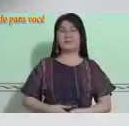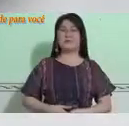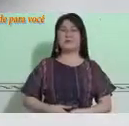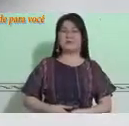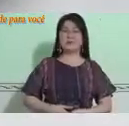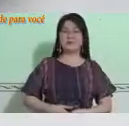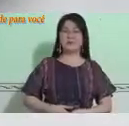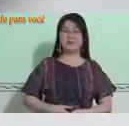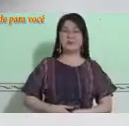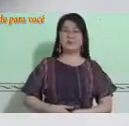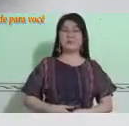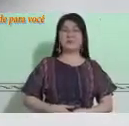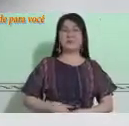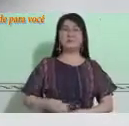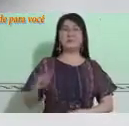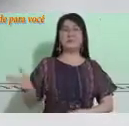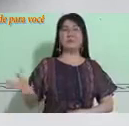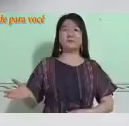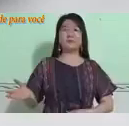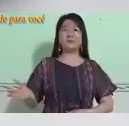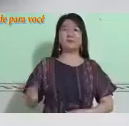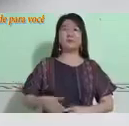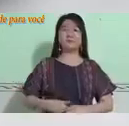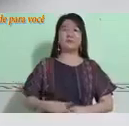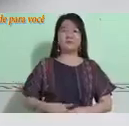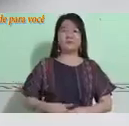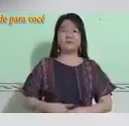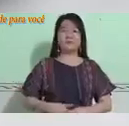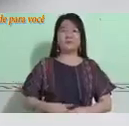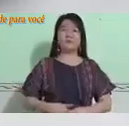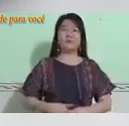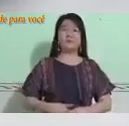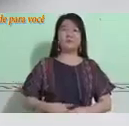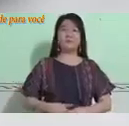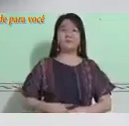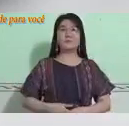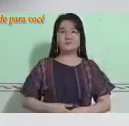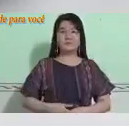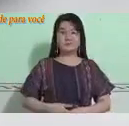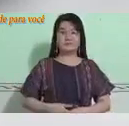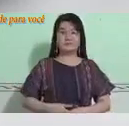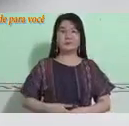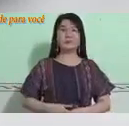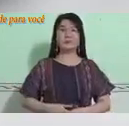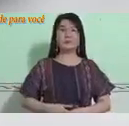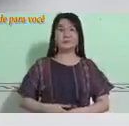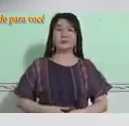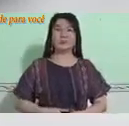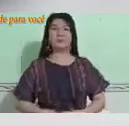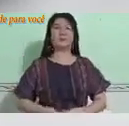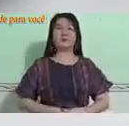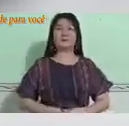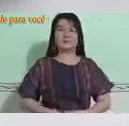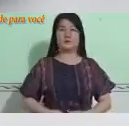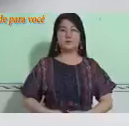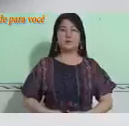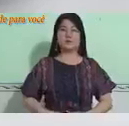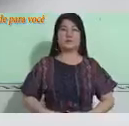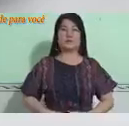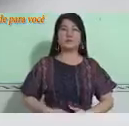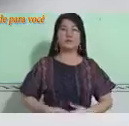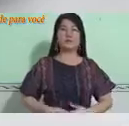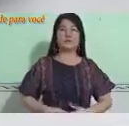Quando o ciclo menstrual da mulher é regular, também existem grandes chances de o teste de gravidez dar